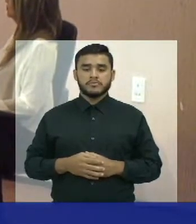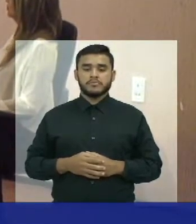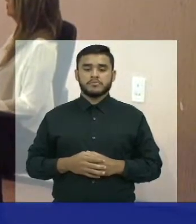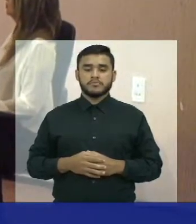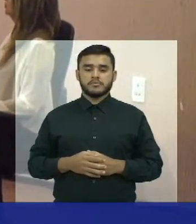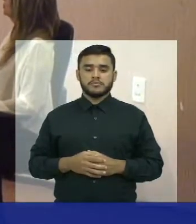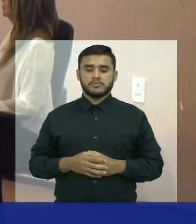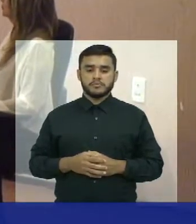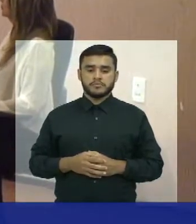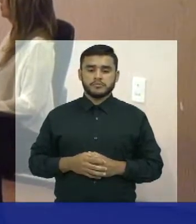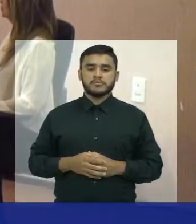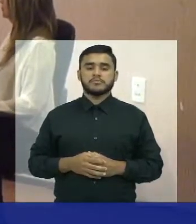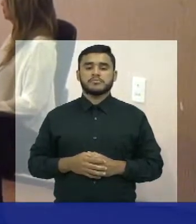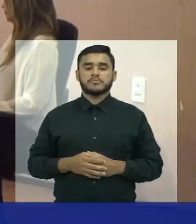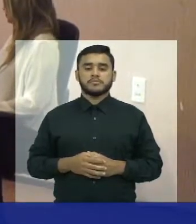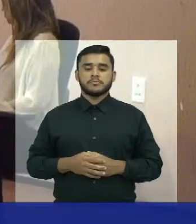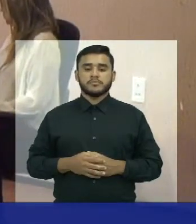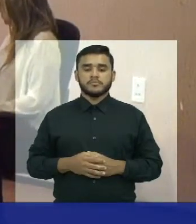também, né?